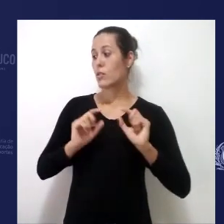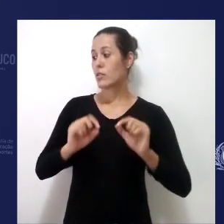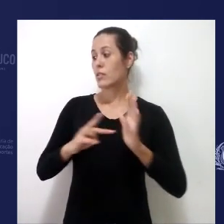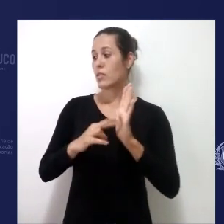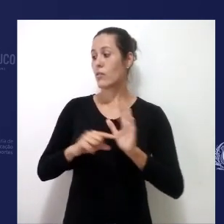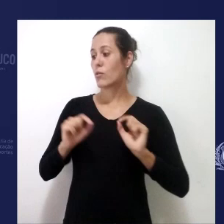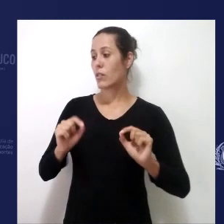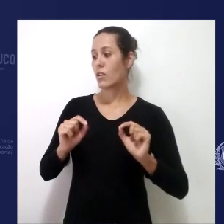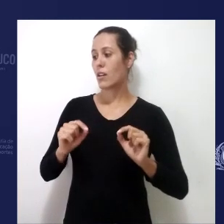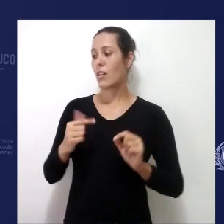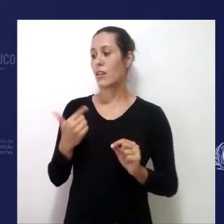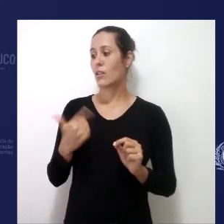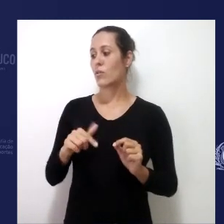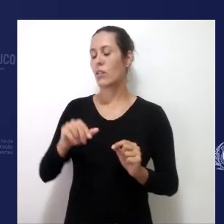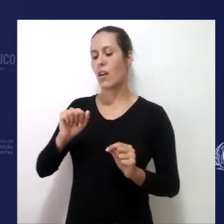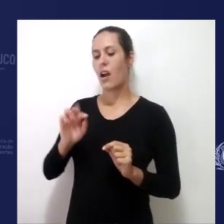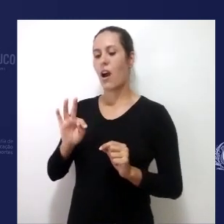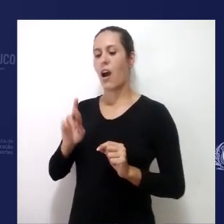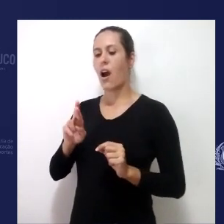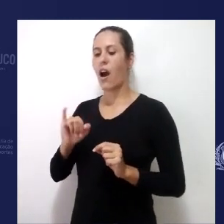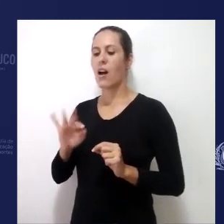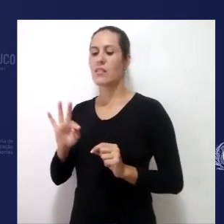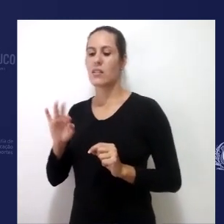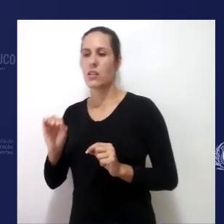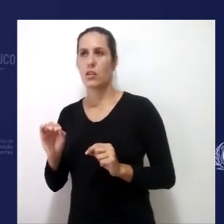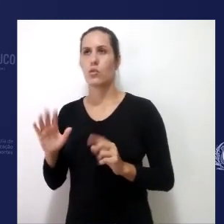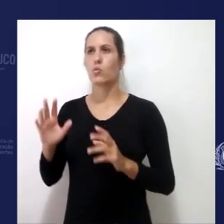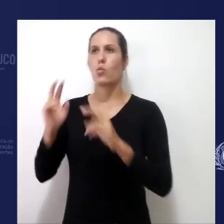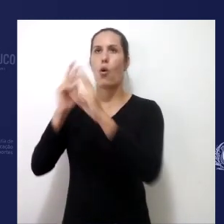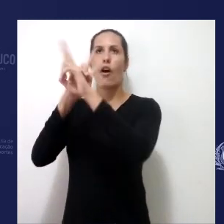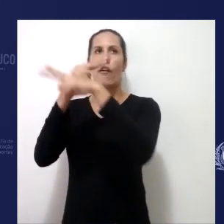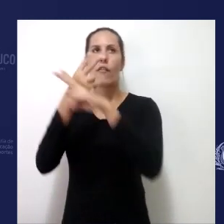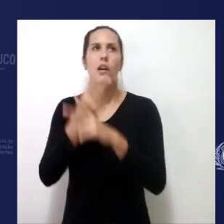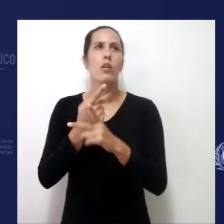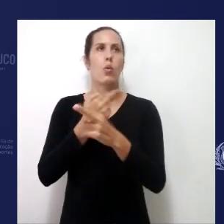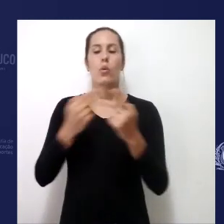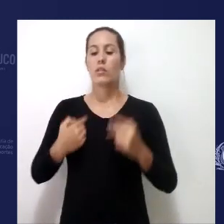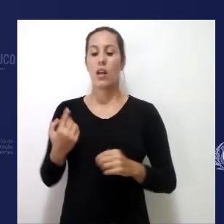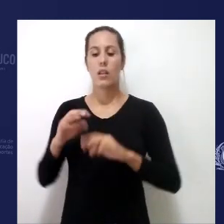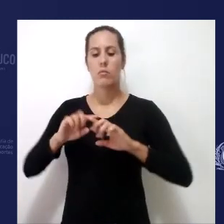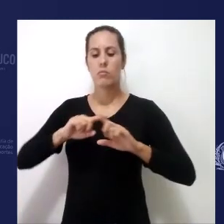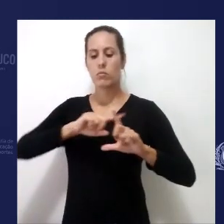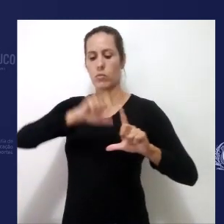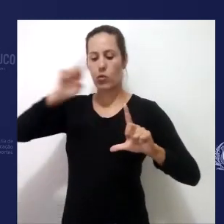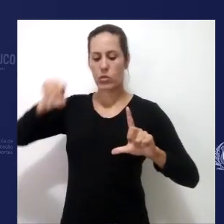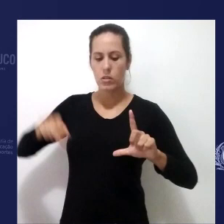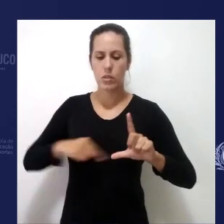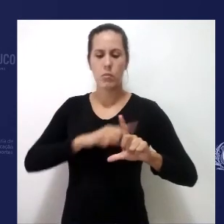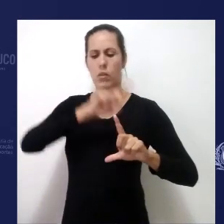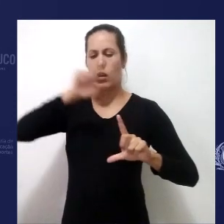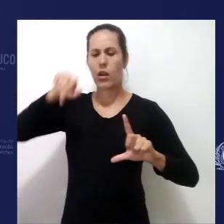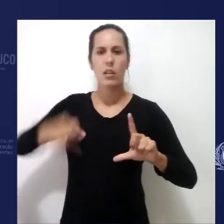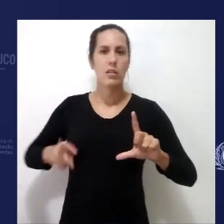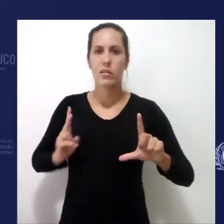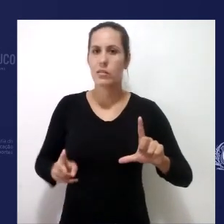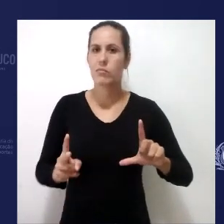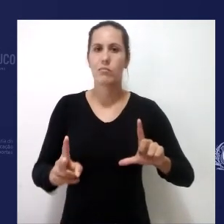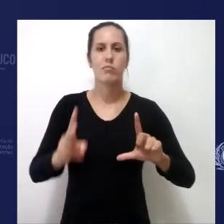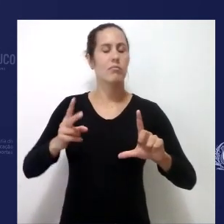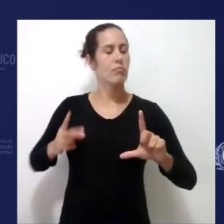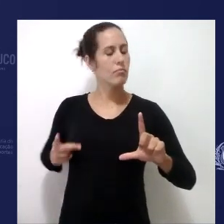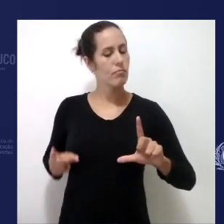sem atrito, né, sem a interferência do vento ou outros sistemas, sempre vai ser